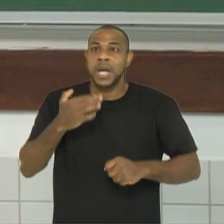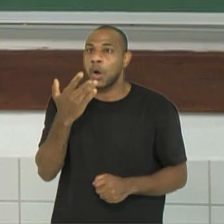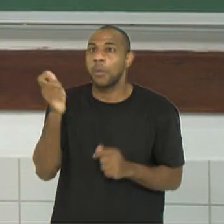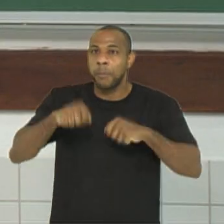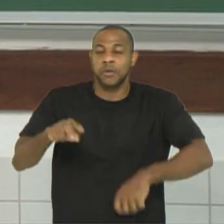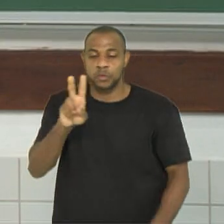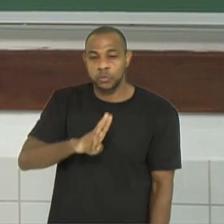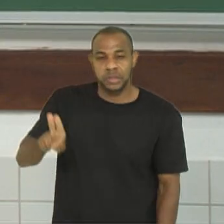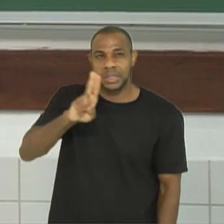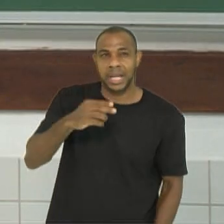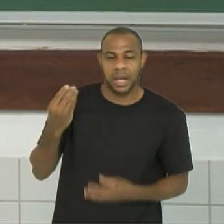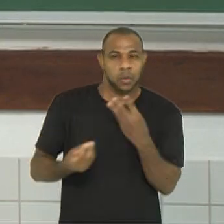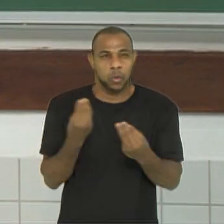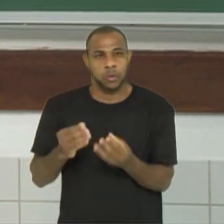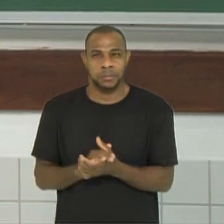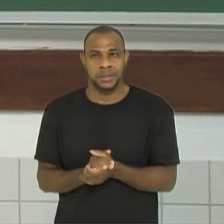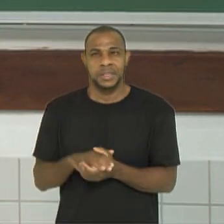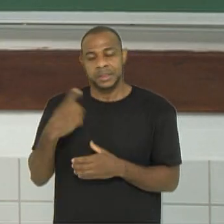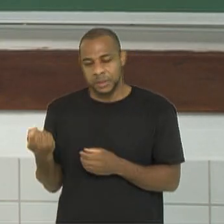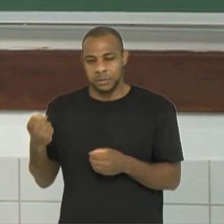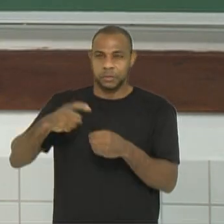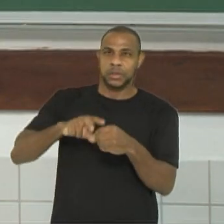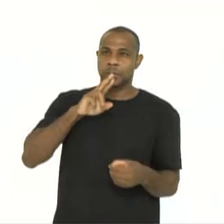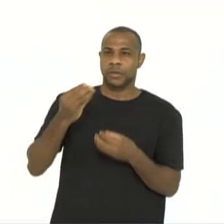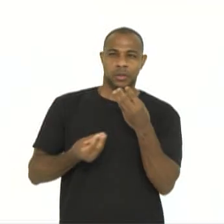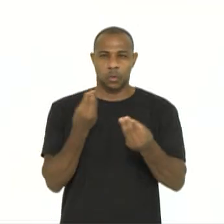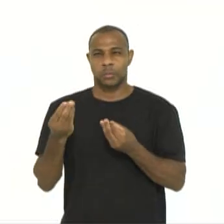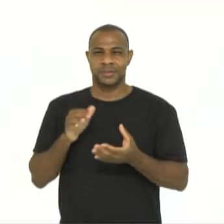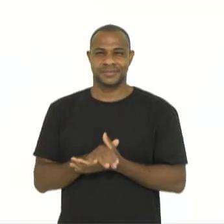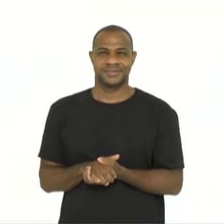utilizada. Agora vamos lá, daqui a pouco eu volto para a gente ver a resposta.